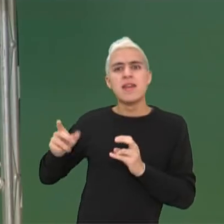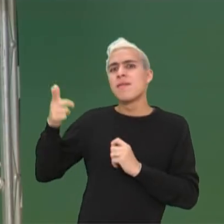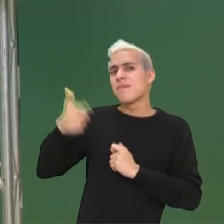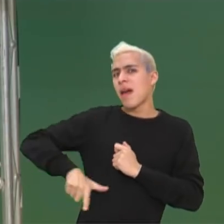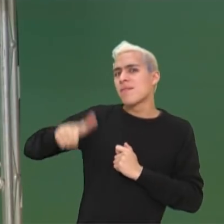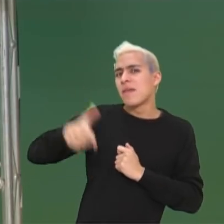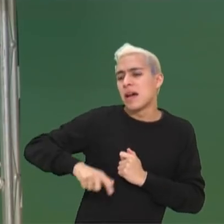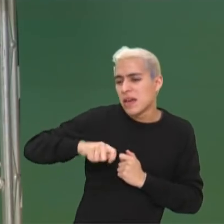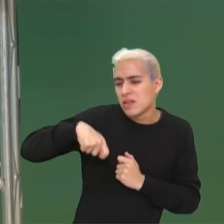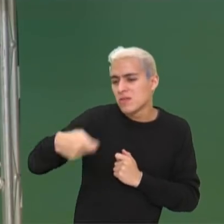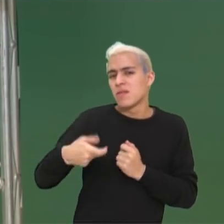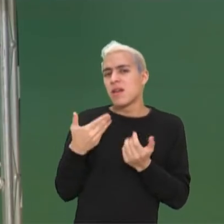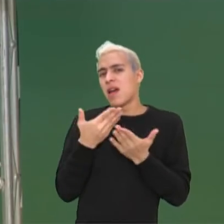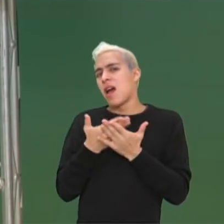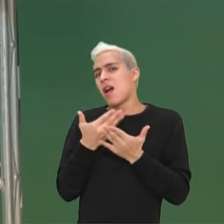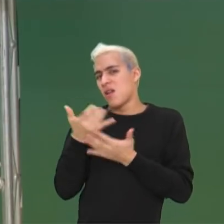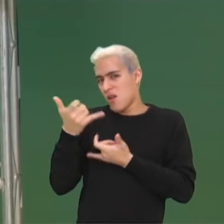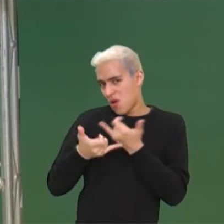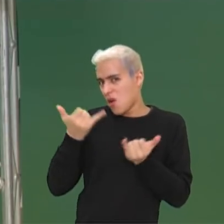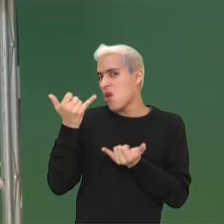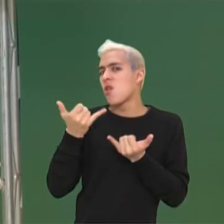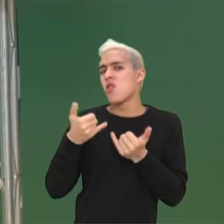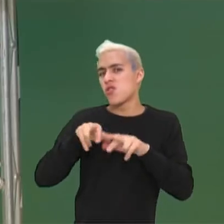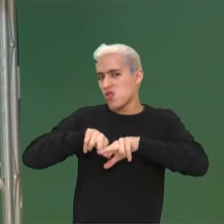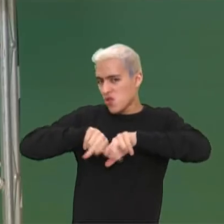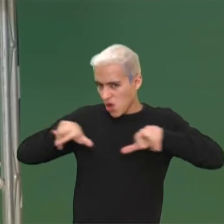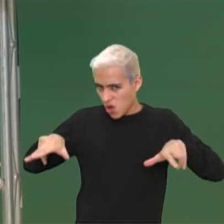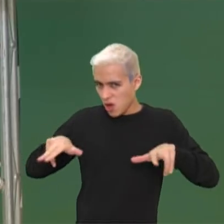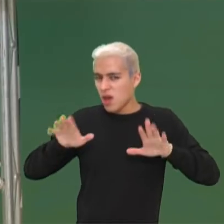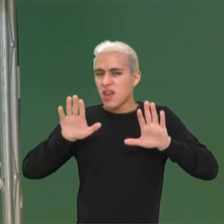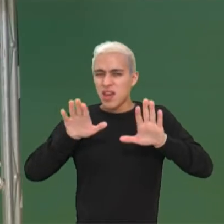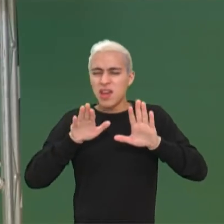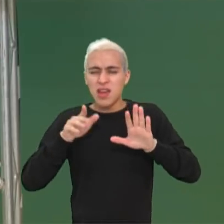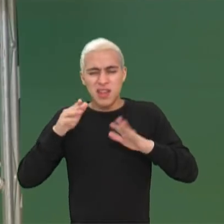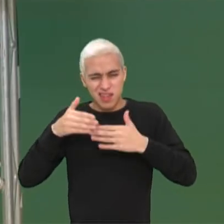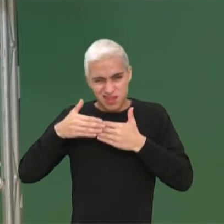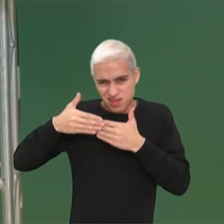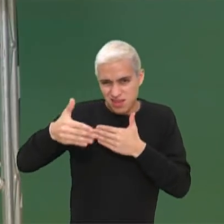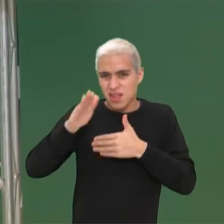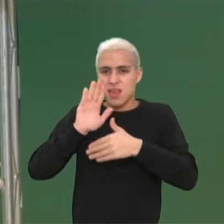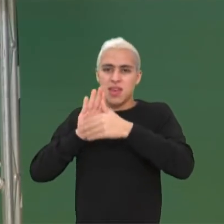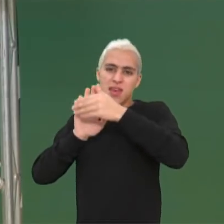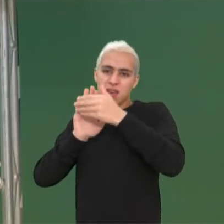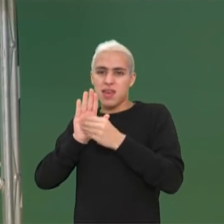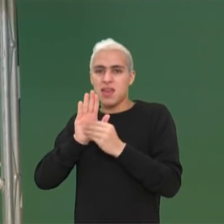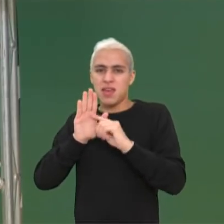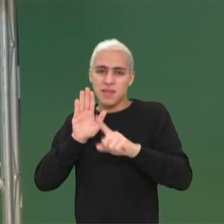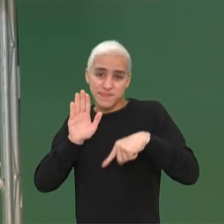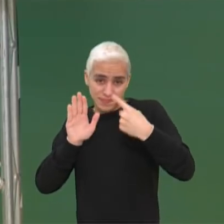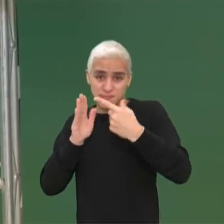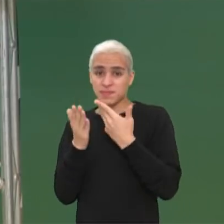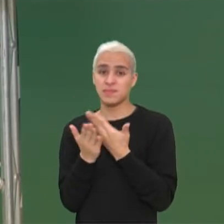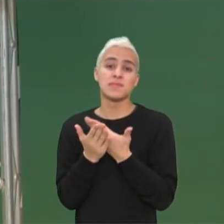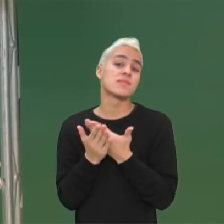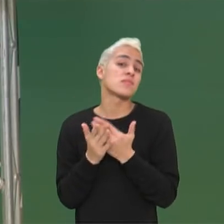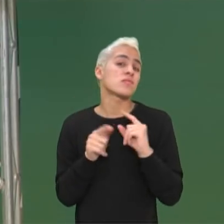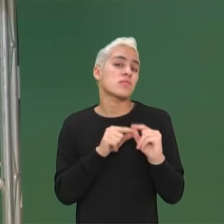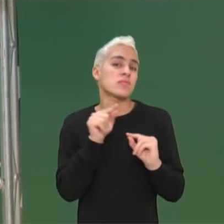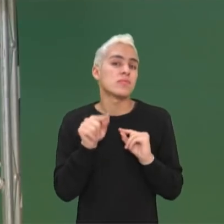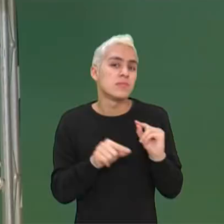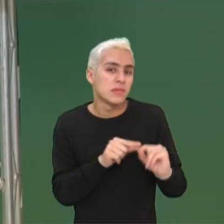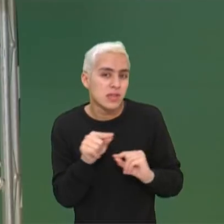ainda nas aulas sobre jogos. Então, a gente vai entrar num conteúdo na próxima, daqui 2 aulas, e a gente